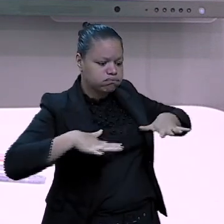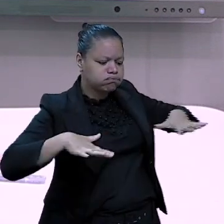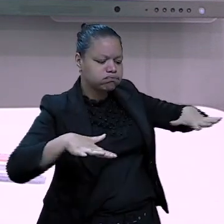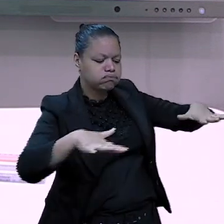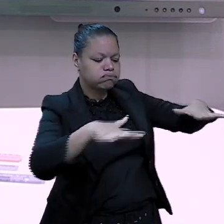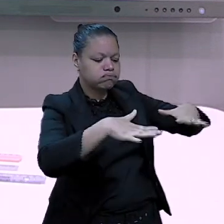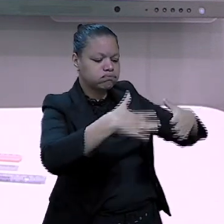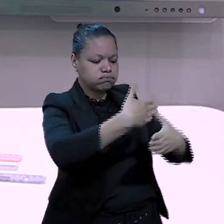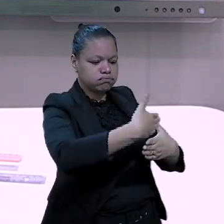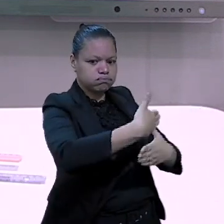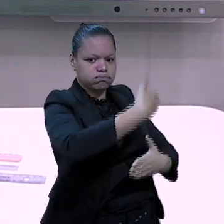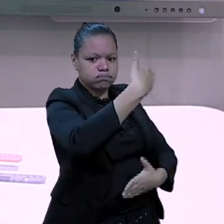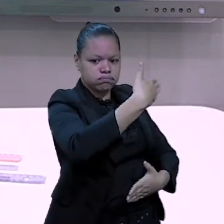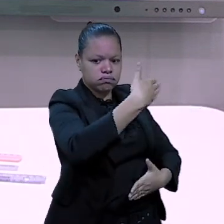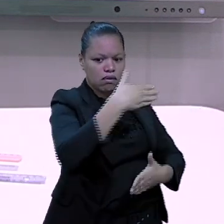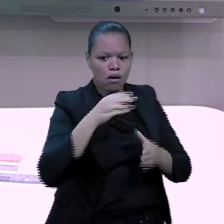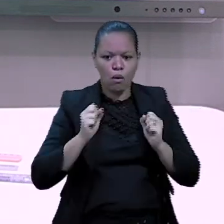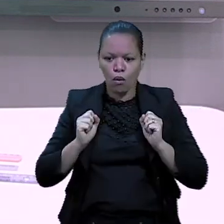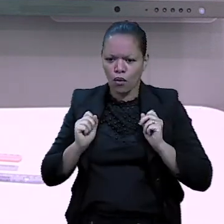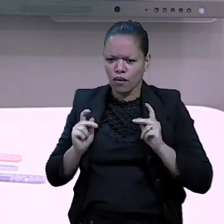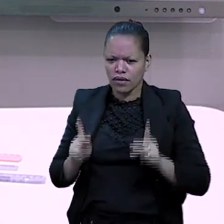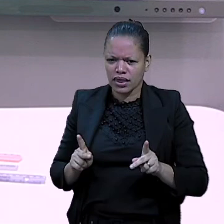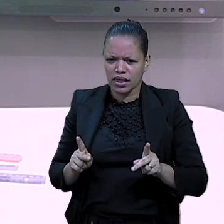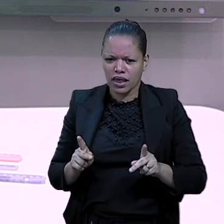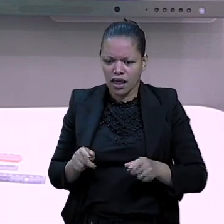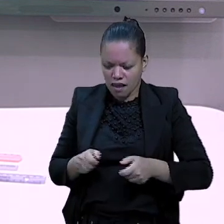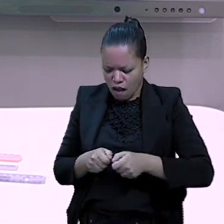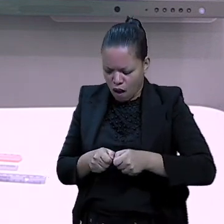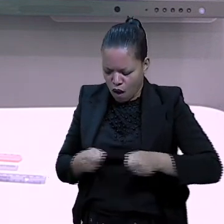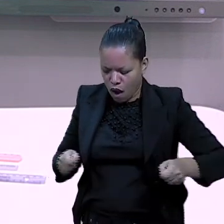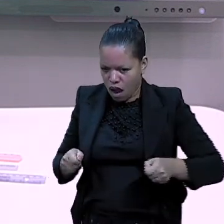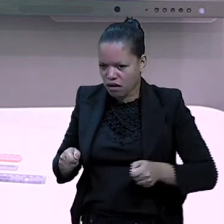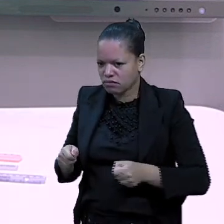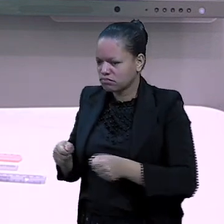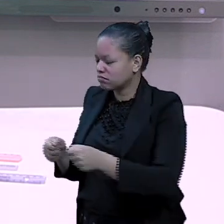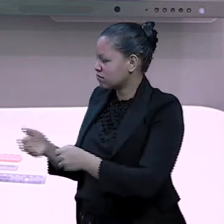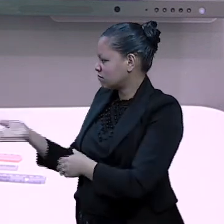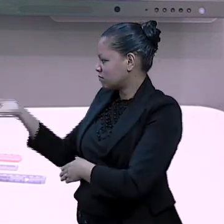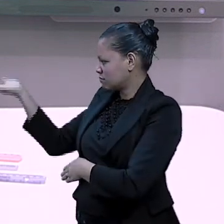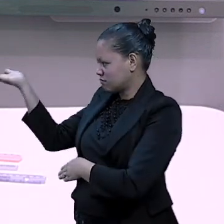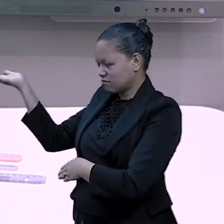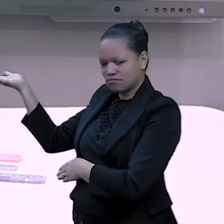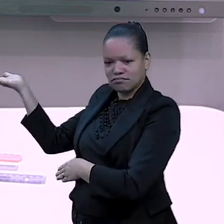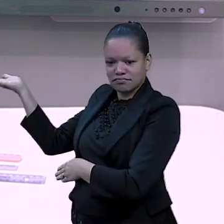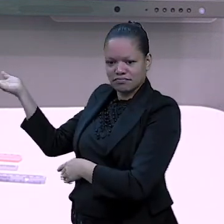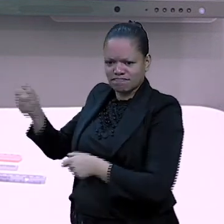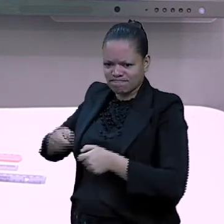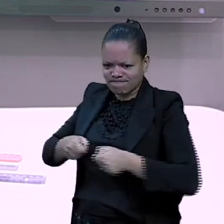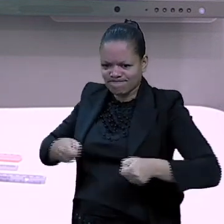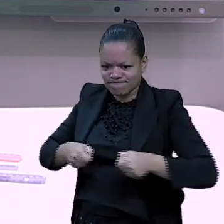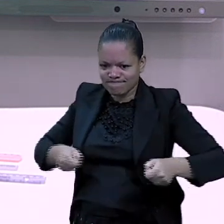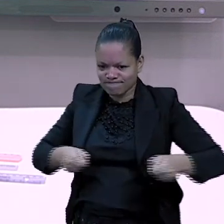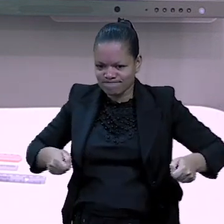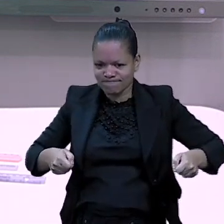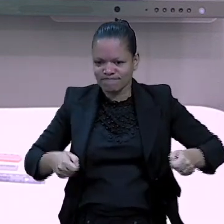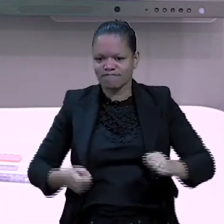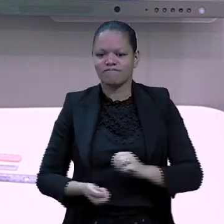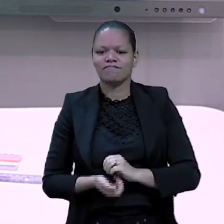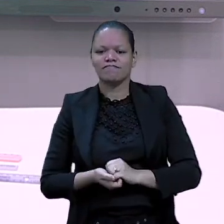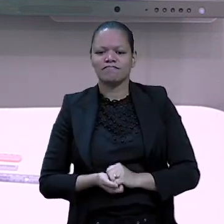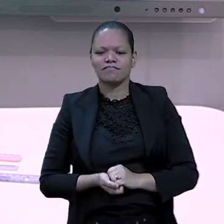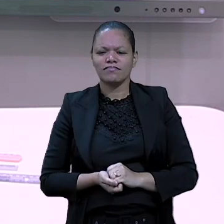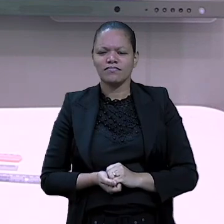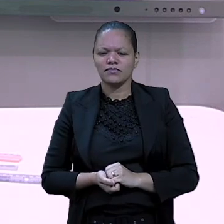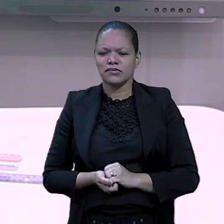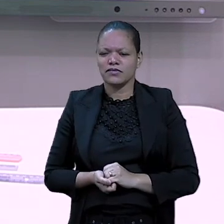que vai ser feita alguma modificação. Então, essa aqui é um modelo que a professora trouxe para vocês, ó, de trena. Esse